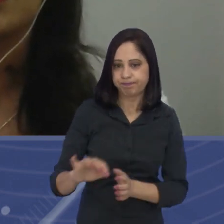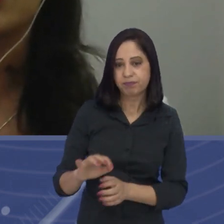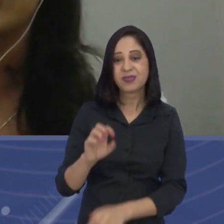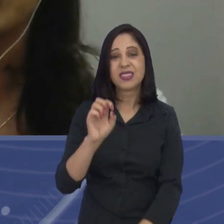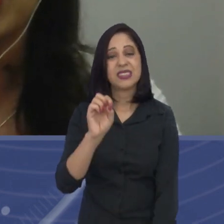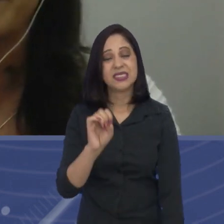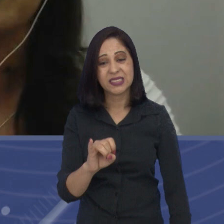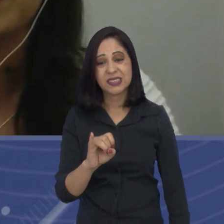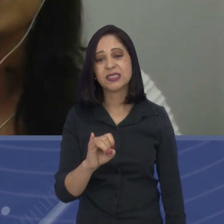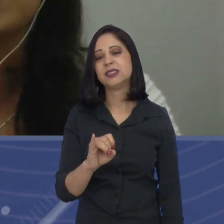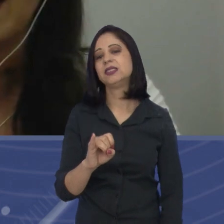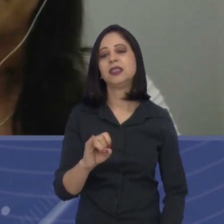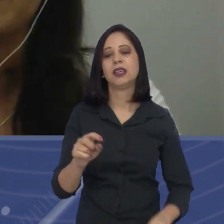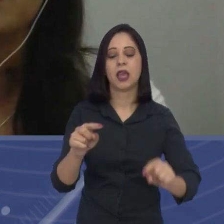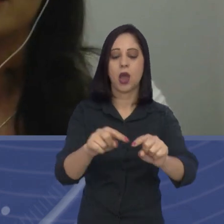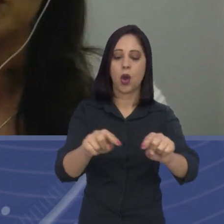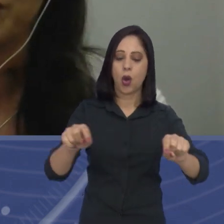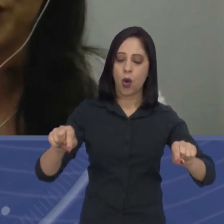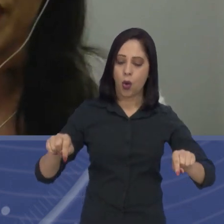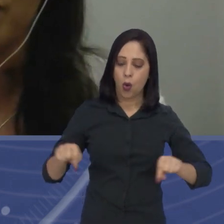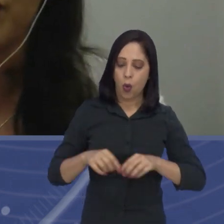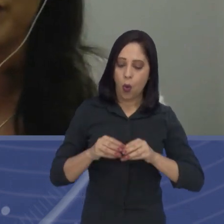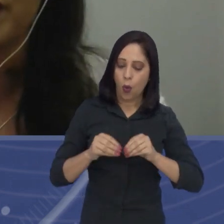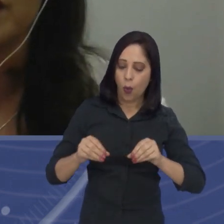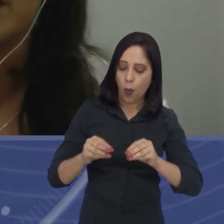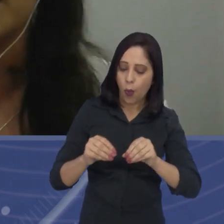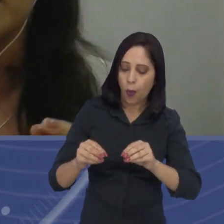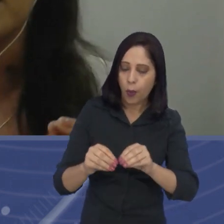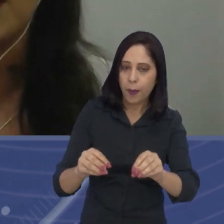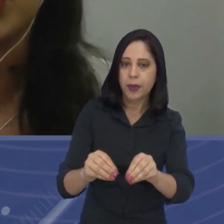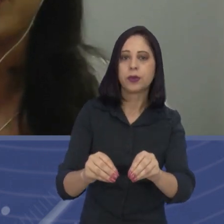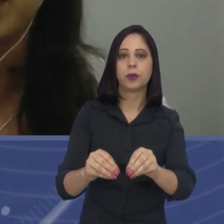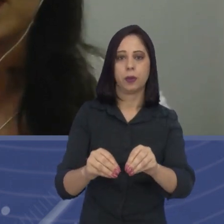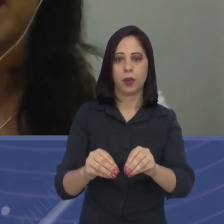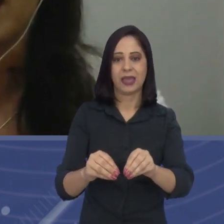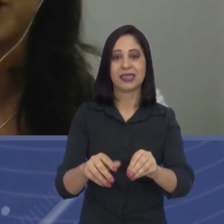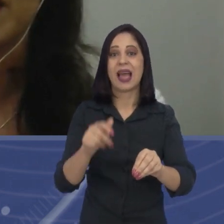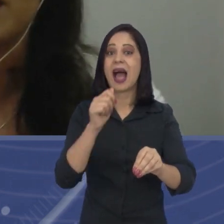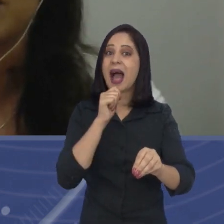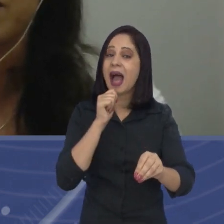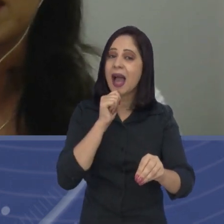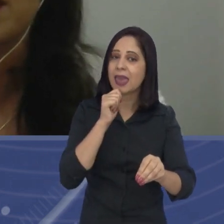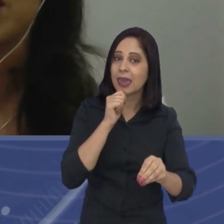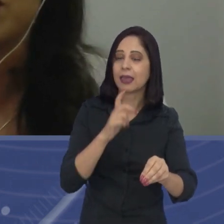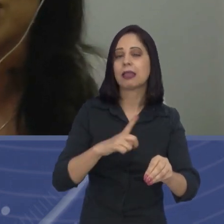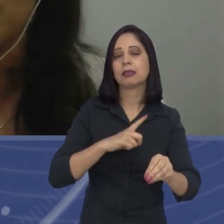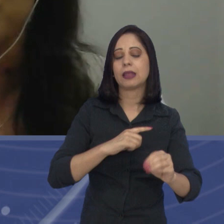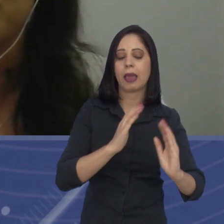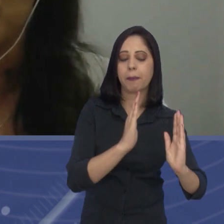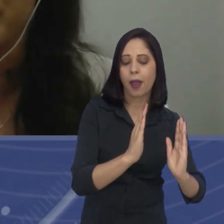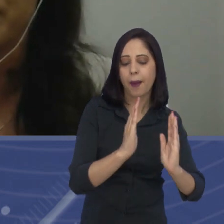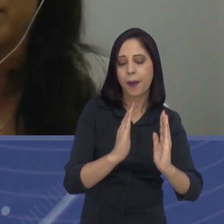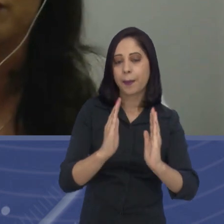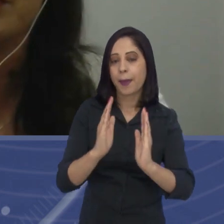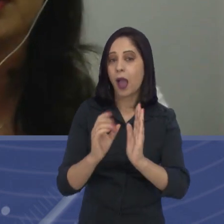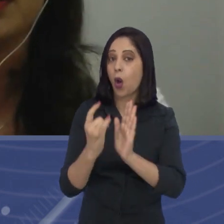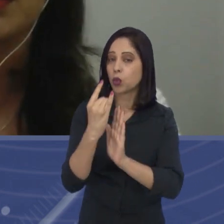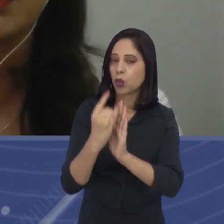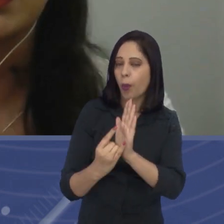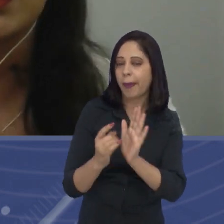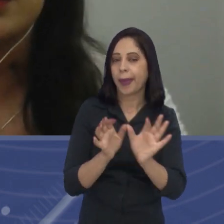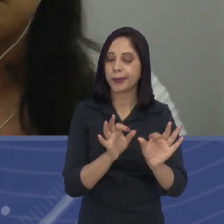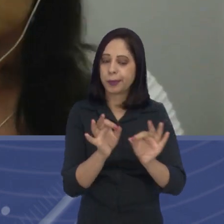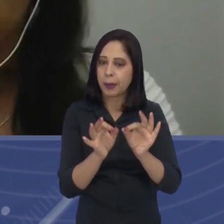de loteamento que está passando por REURB, que já foi instaurado o processo administrativo de REURB junto à